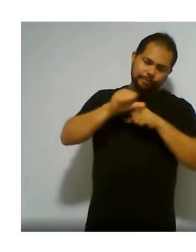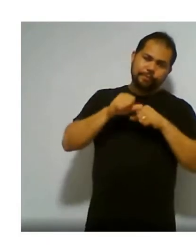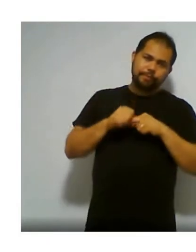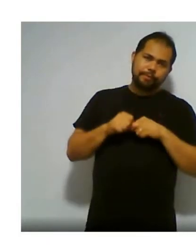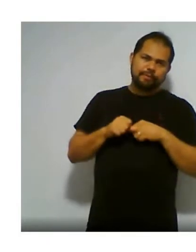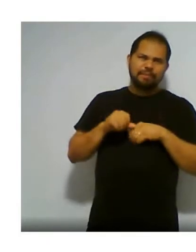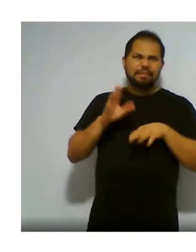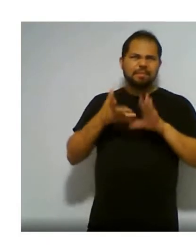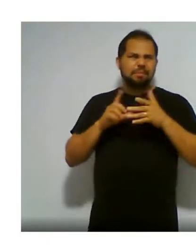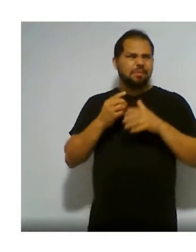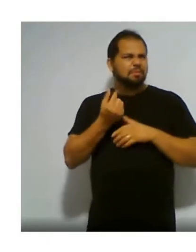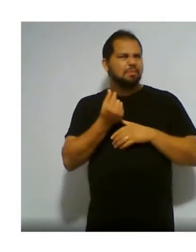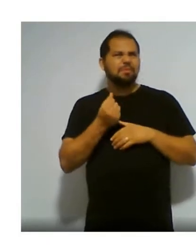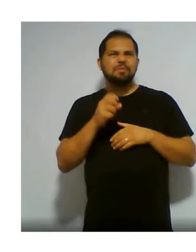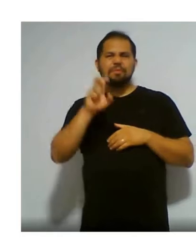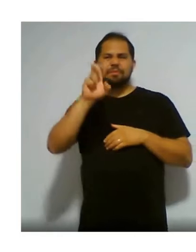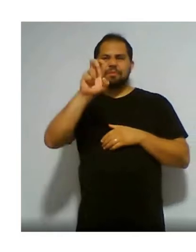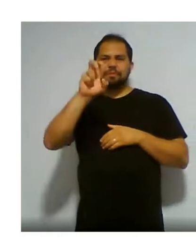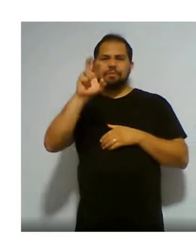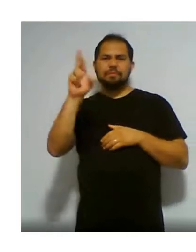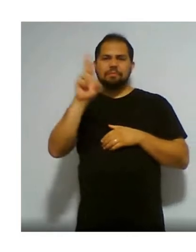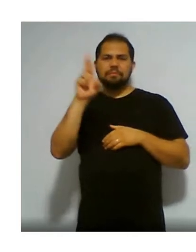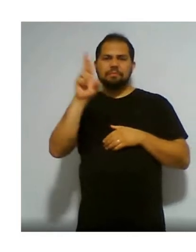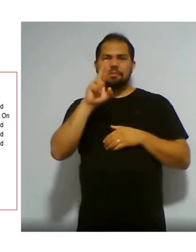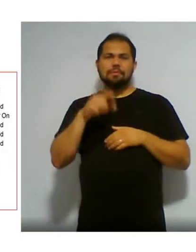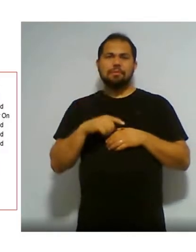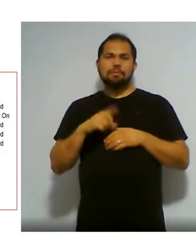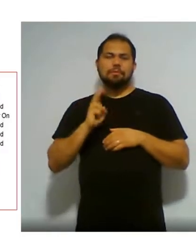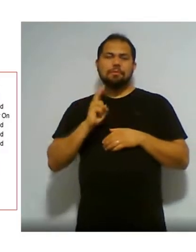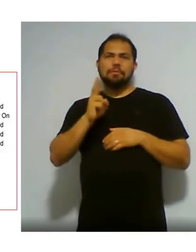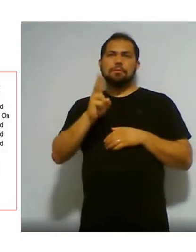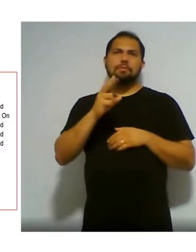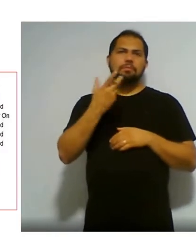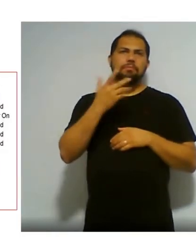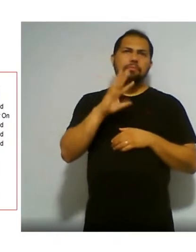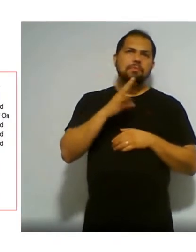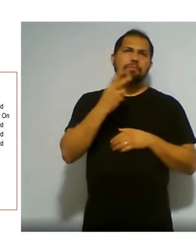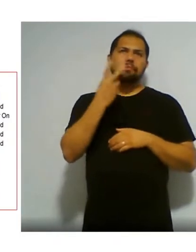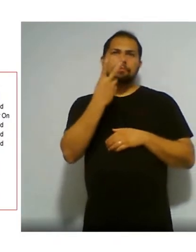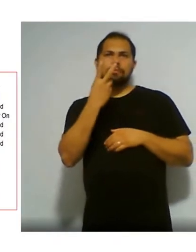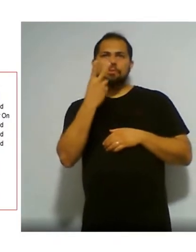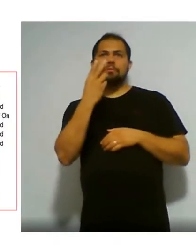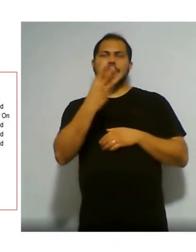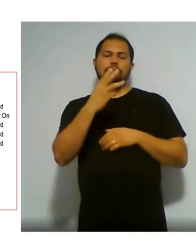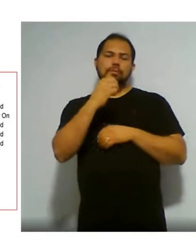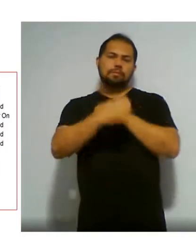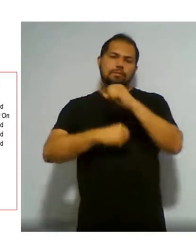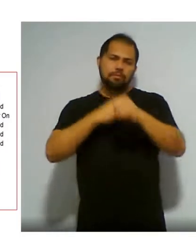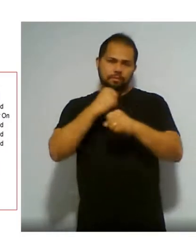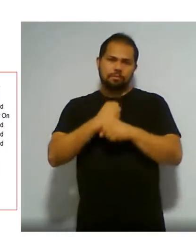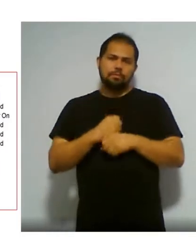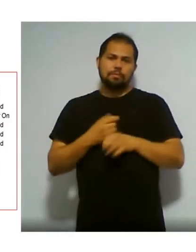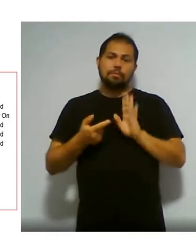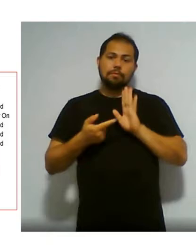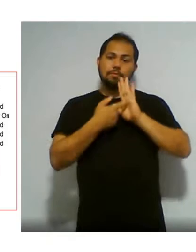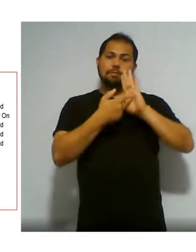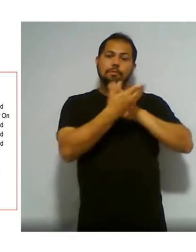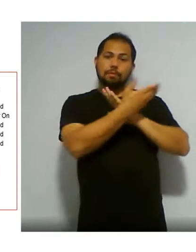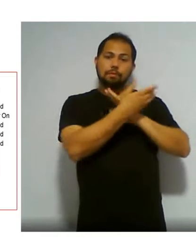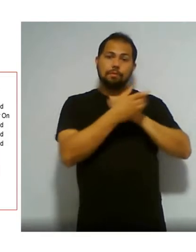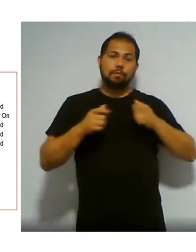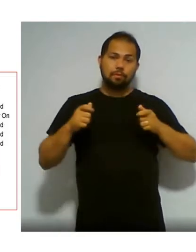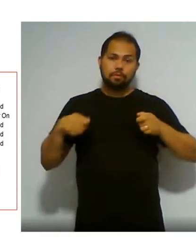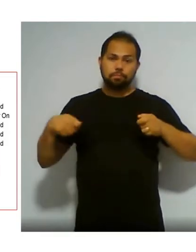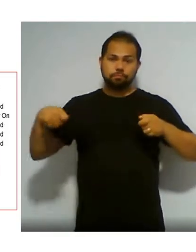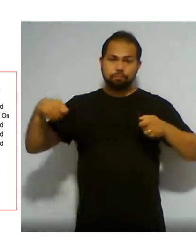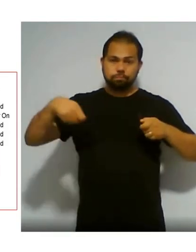R$ 5, né? E dura 2, 3 anos tranquilamente. Tá aqui o multímetro, como eu comentei para vocês, né? E aqui estão as duas pontas